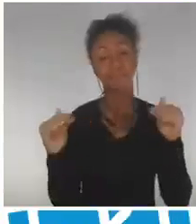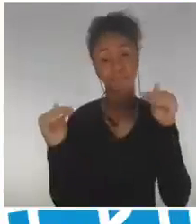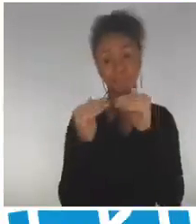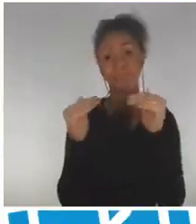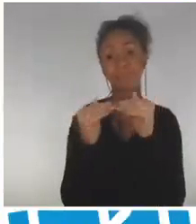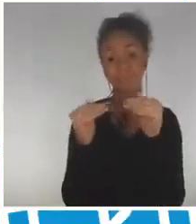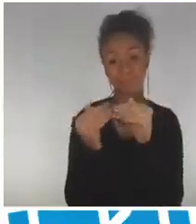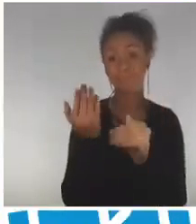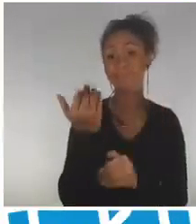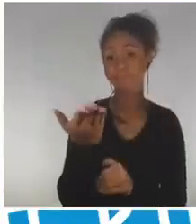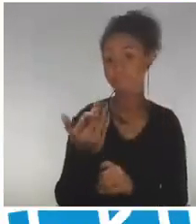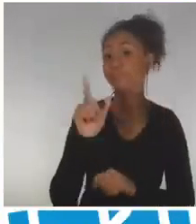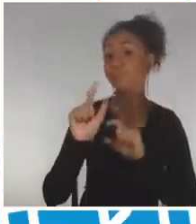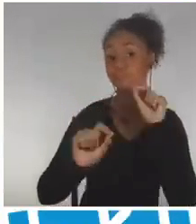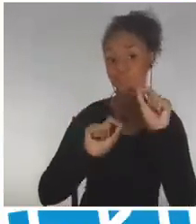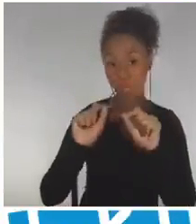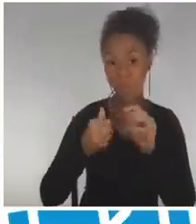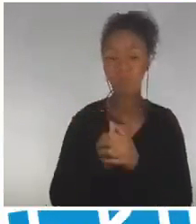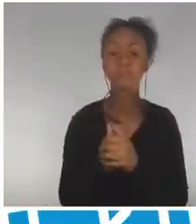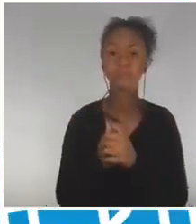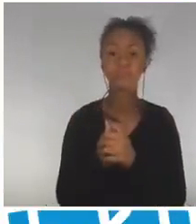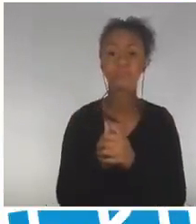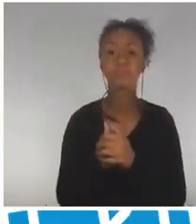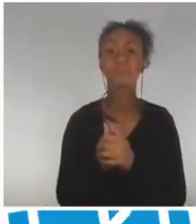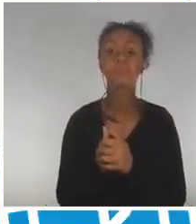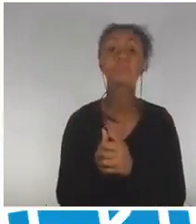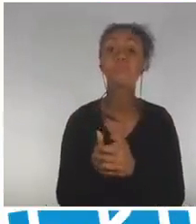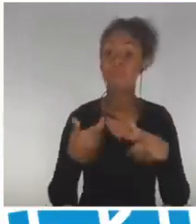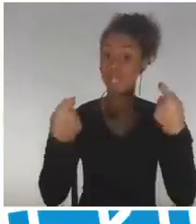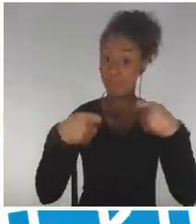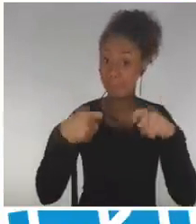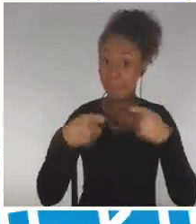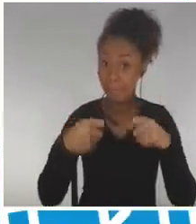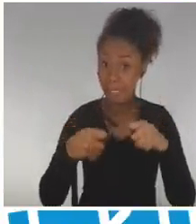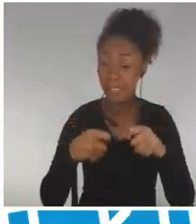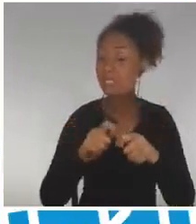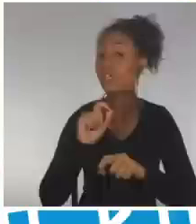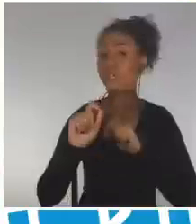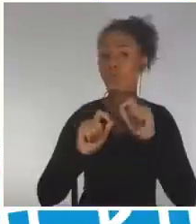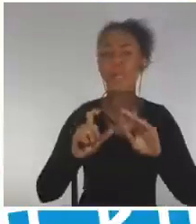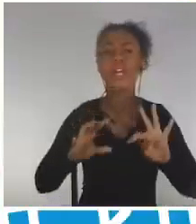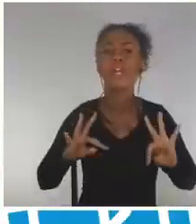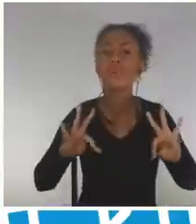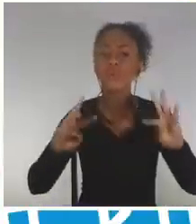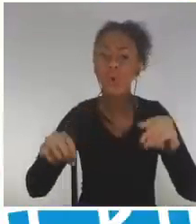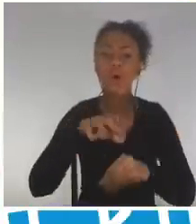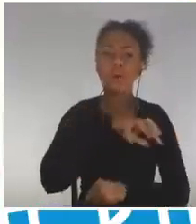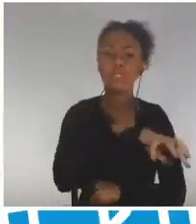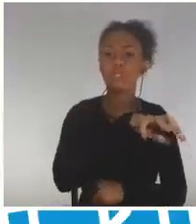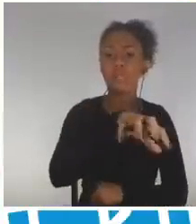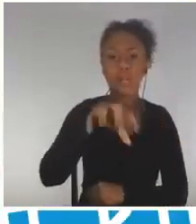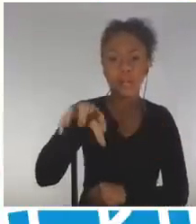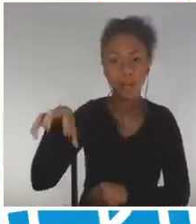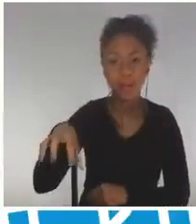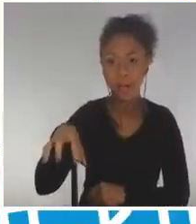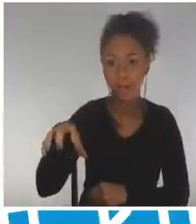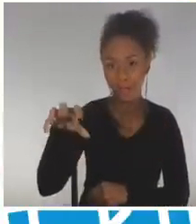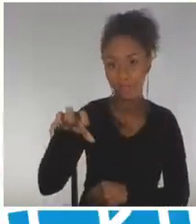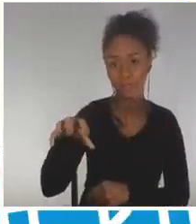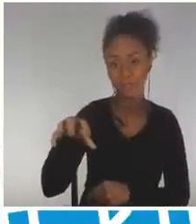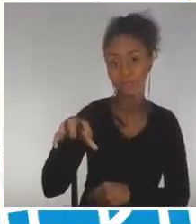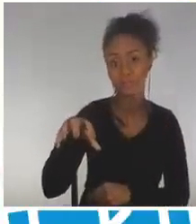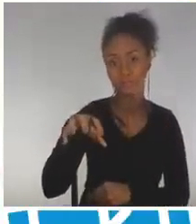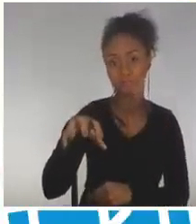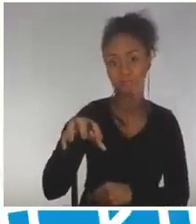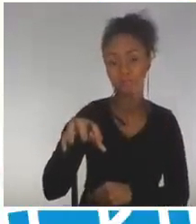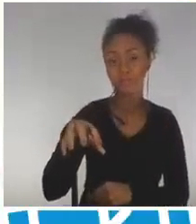expansão, né, da avaliação tem que englobar todas as outras áreas do conhecimento, nesse momento,